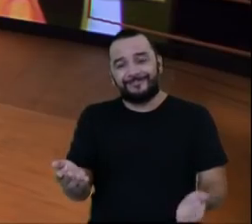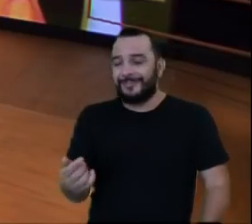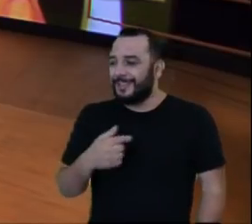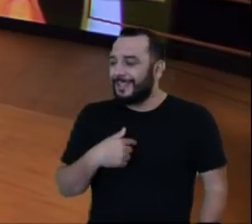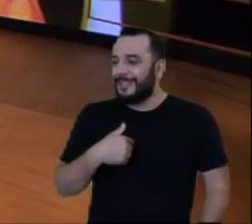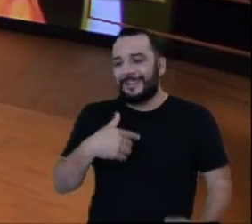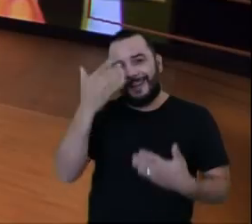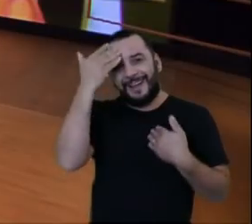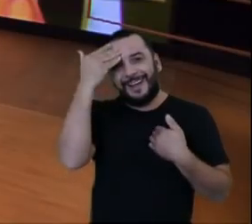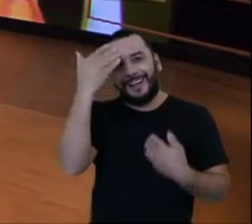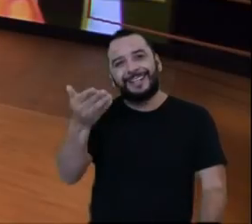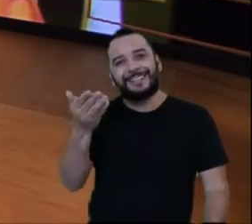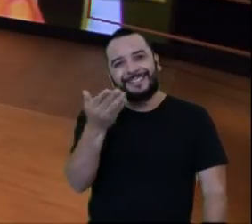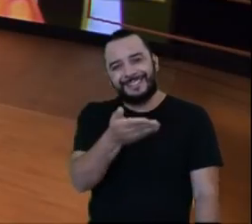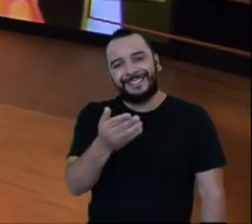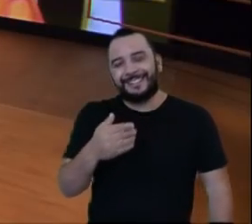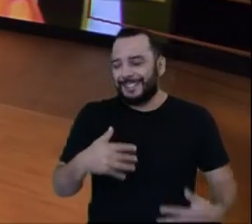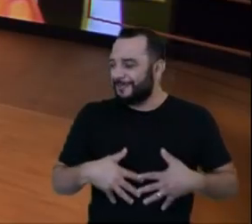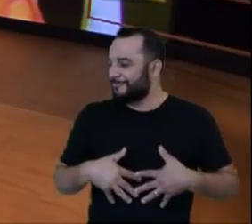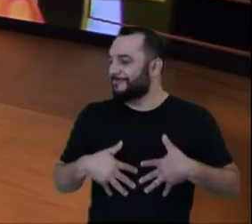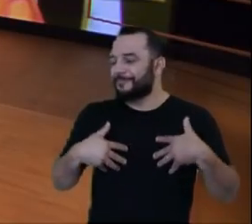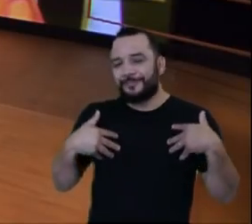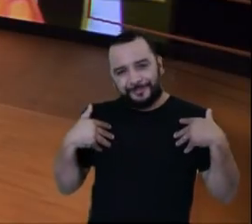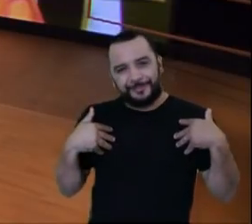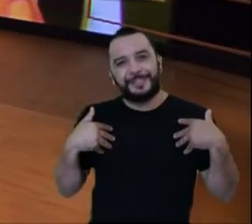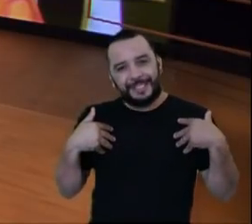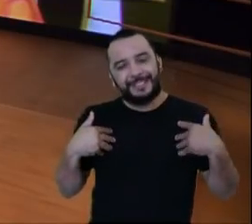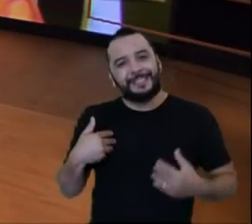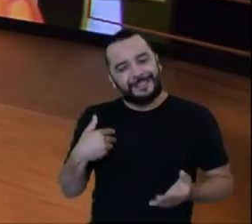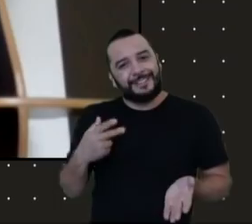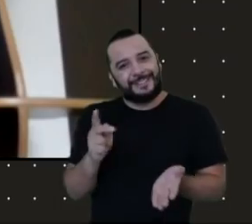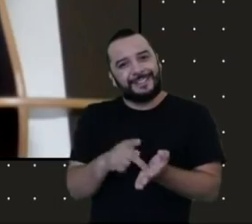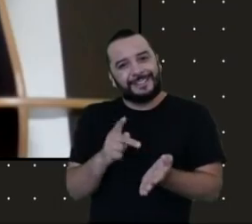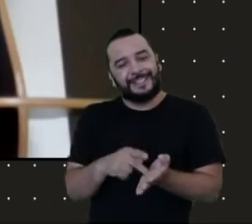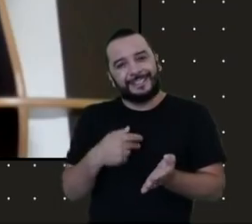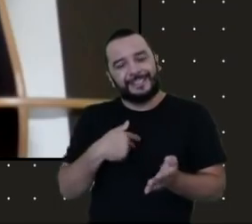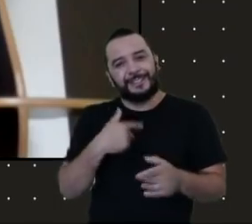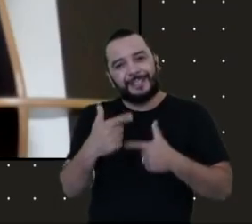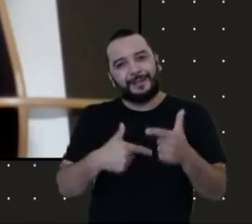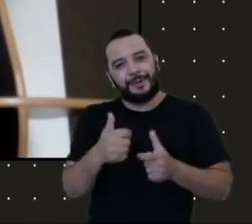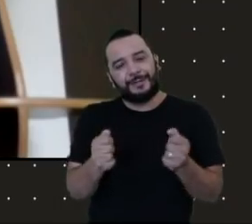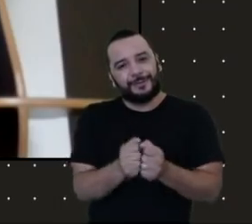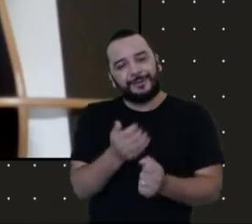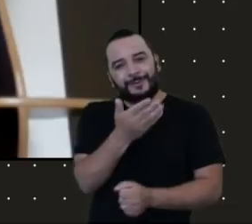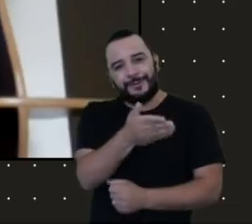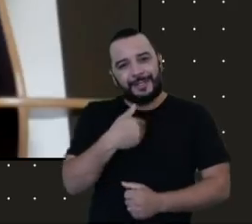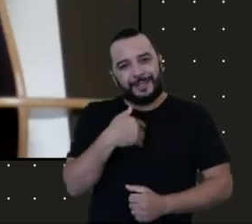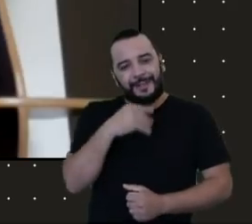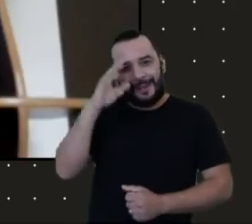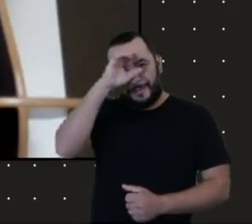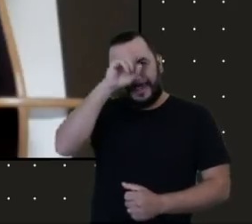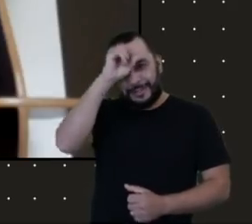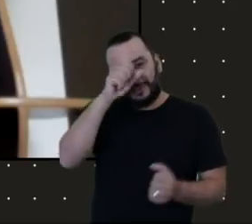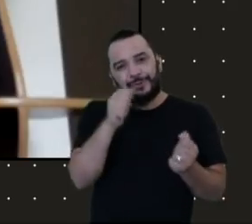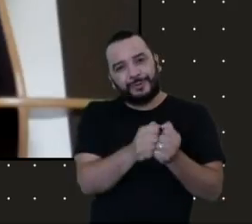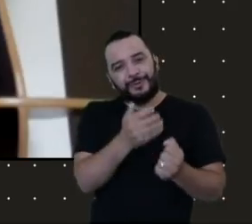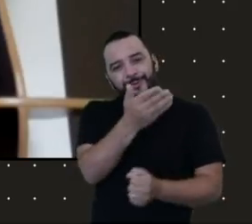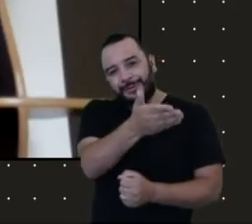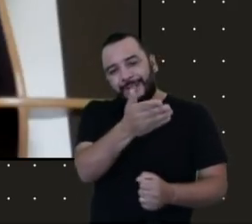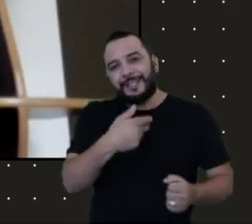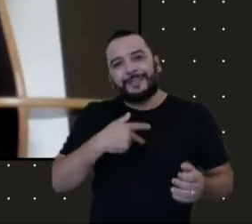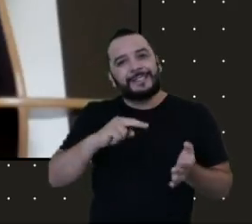consciência sobre o que você está fazendo, sabe? Ele me disse uma coisa linda, né? Assim, supervisão é o seguinte, eu jamais terei o primeiro